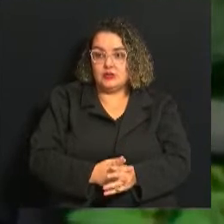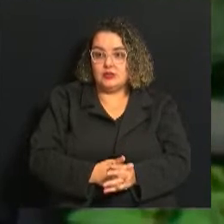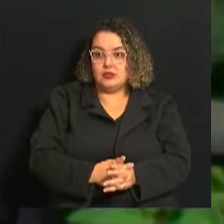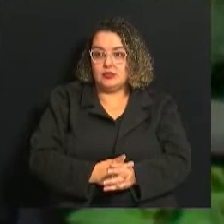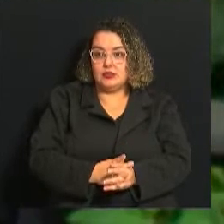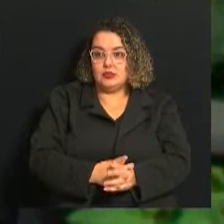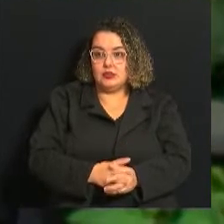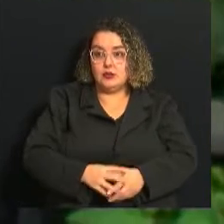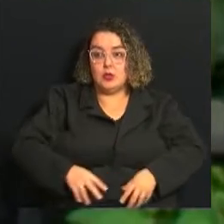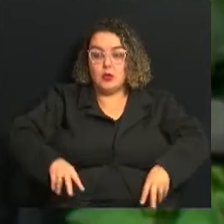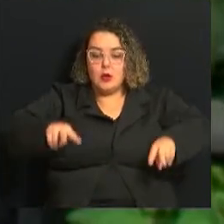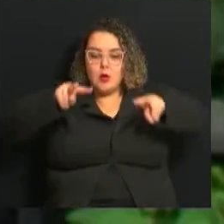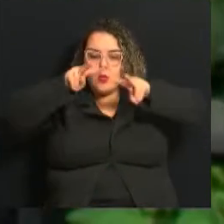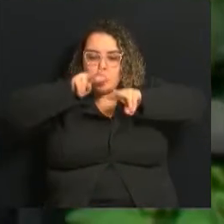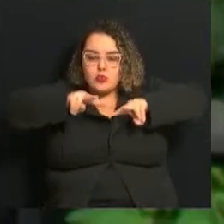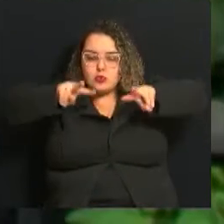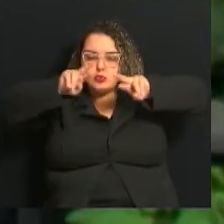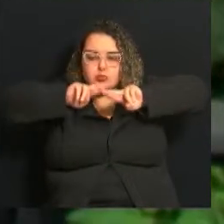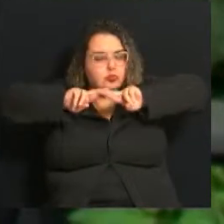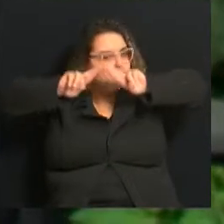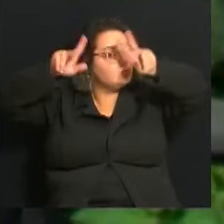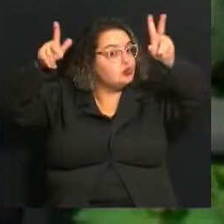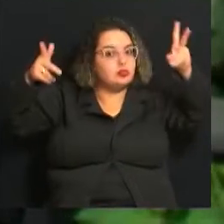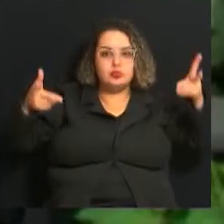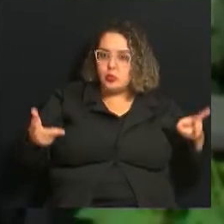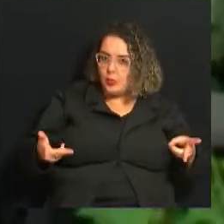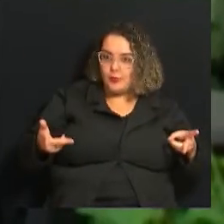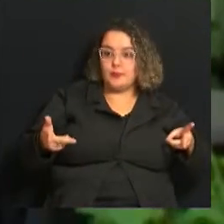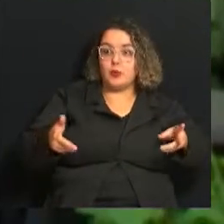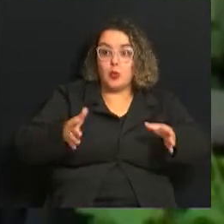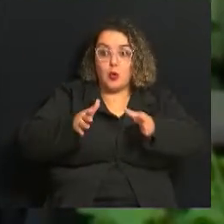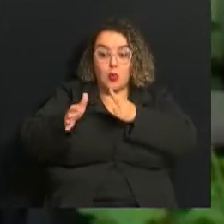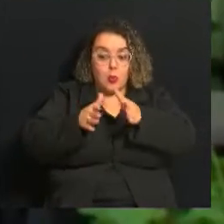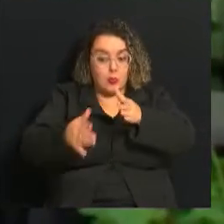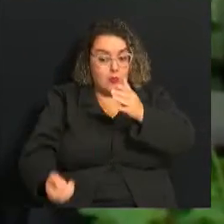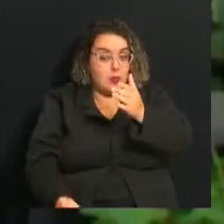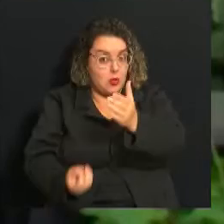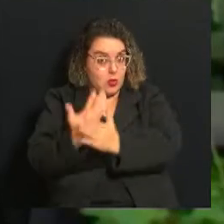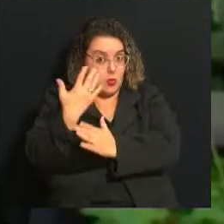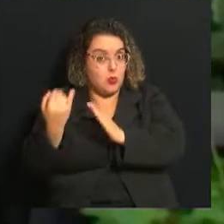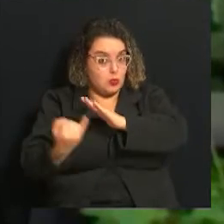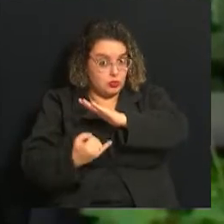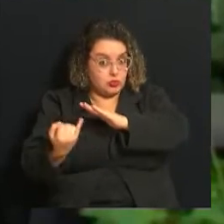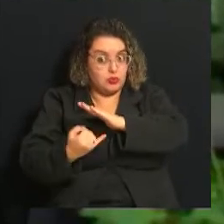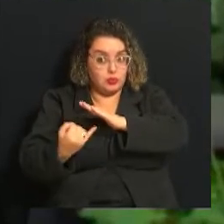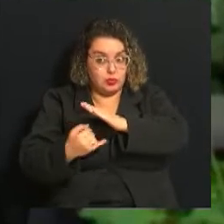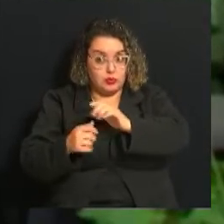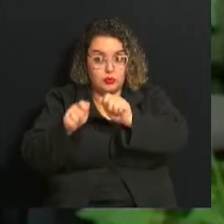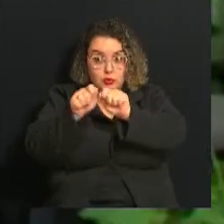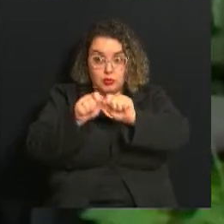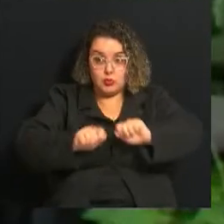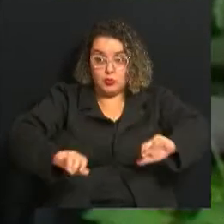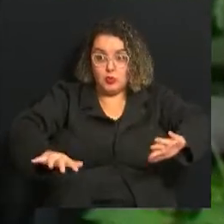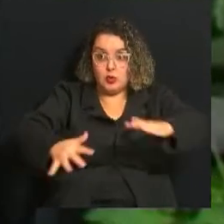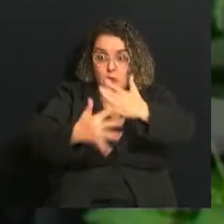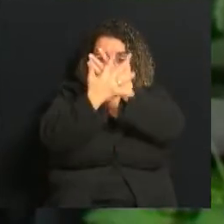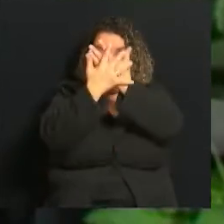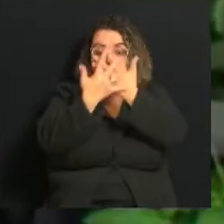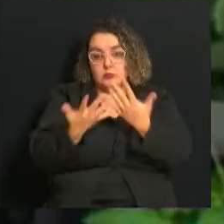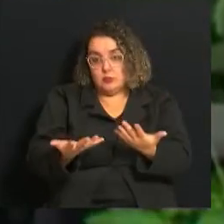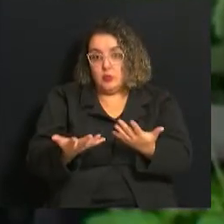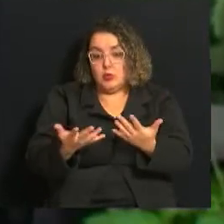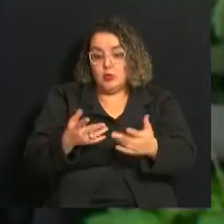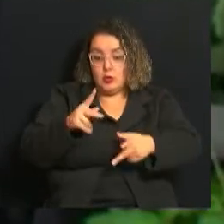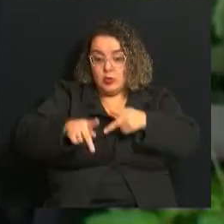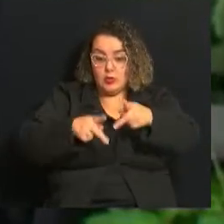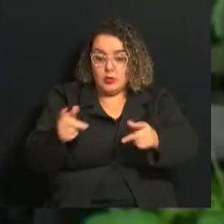né? Porque lembre-se que no momento que foi criado o Instituto Agronômico, a população do Brasil era